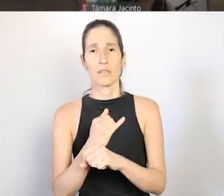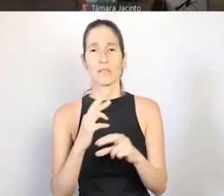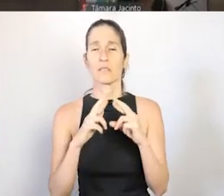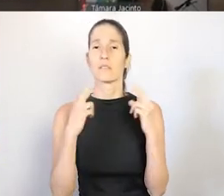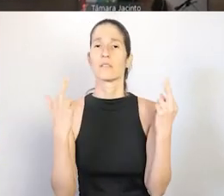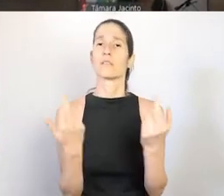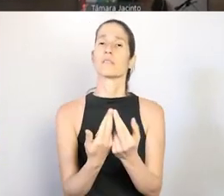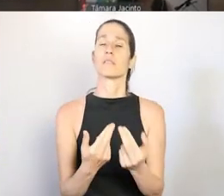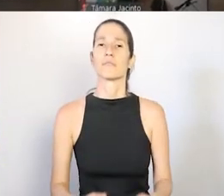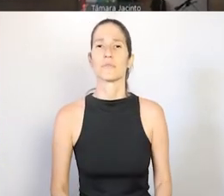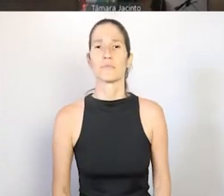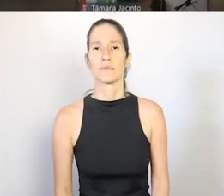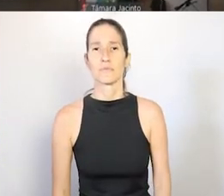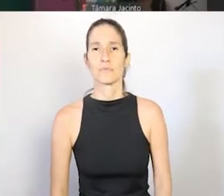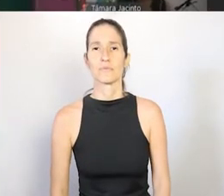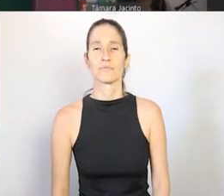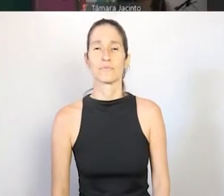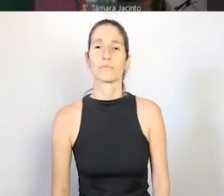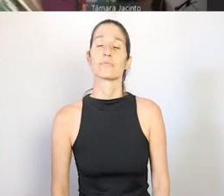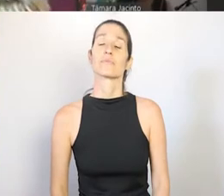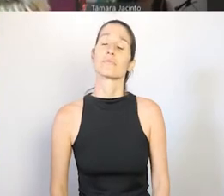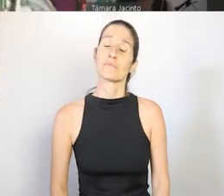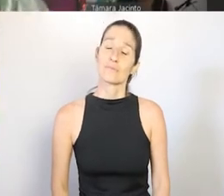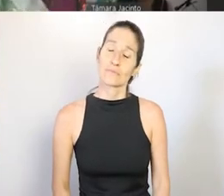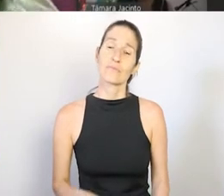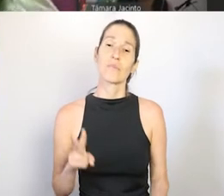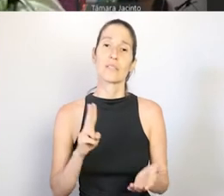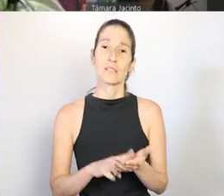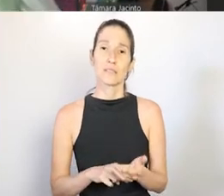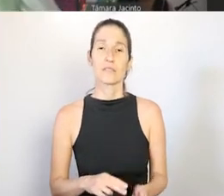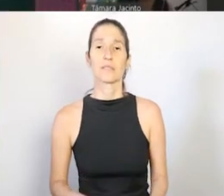né? Aqui dentro do meu ateliê,